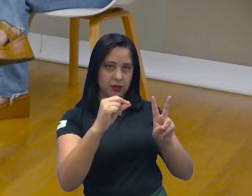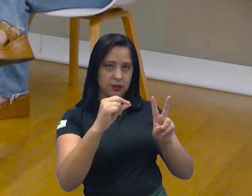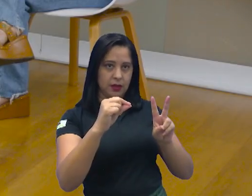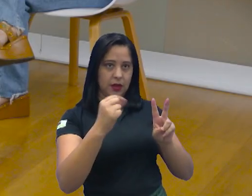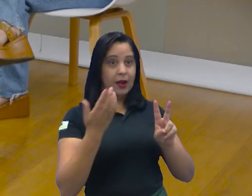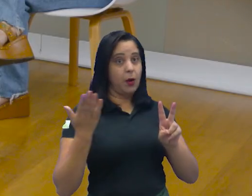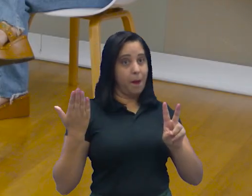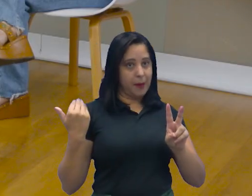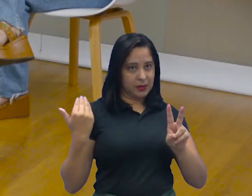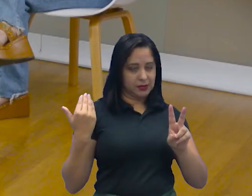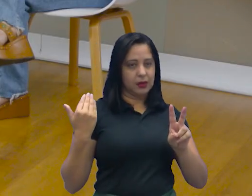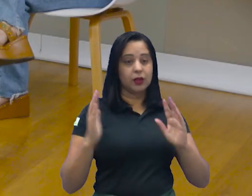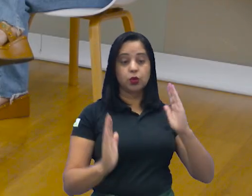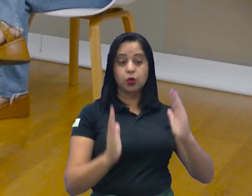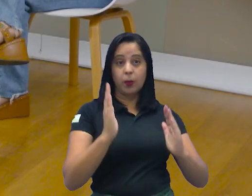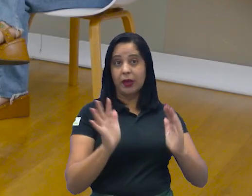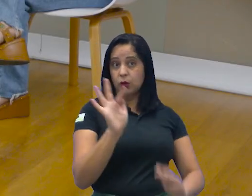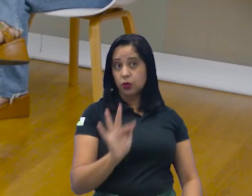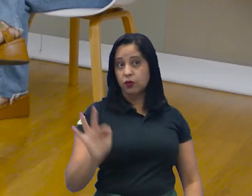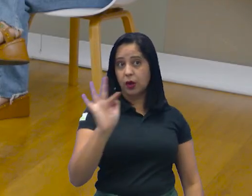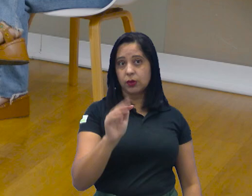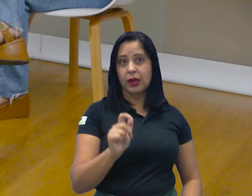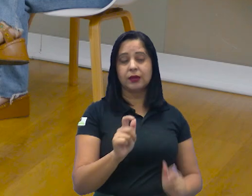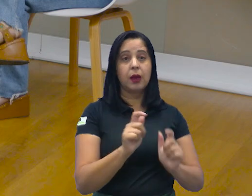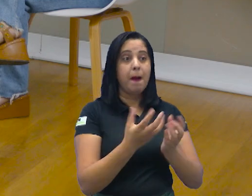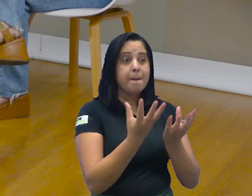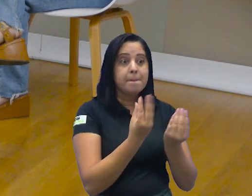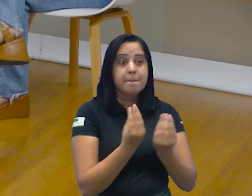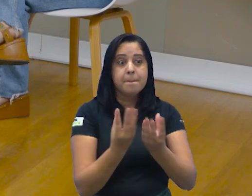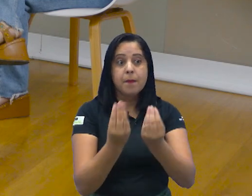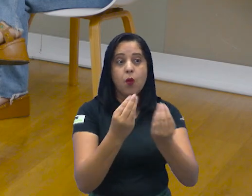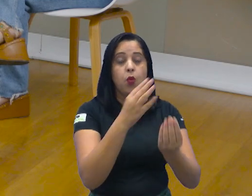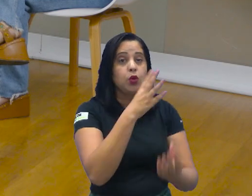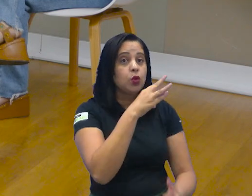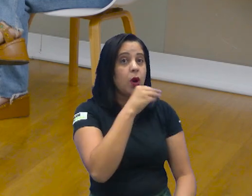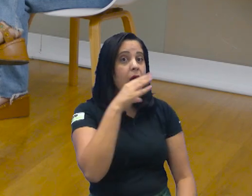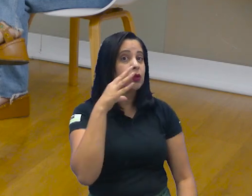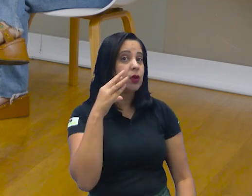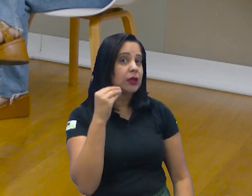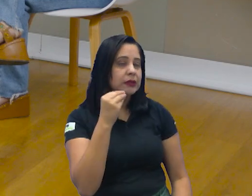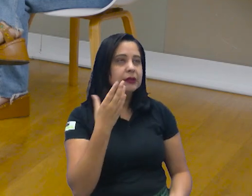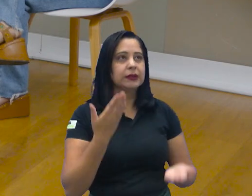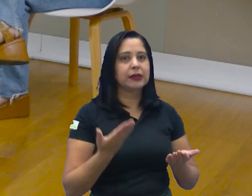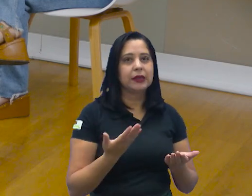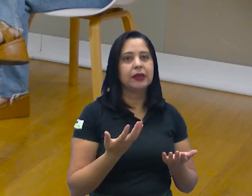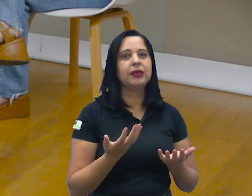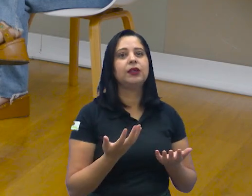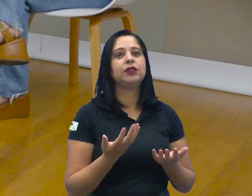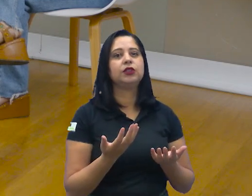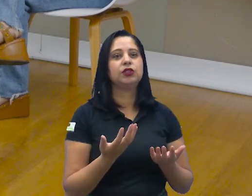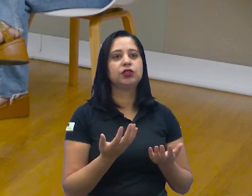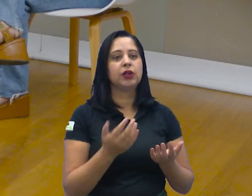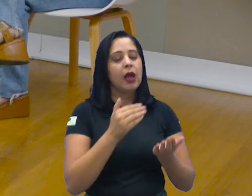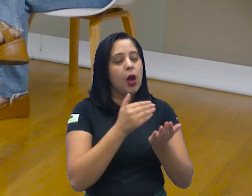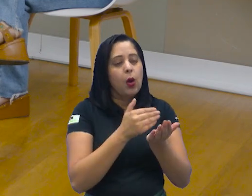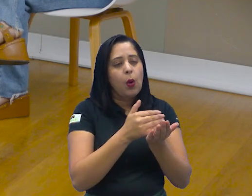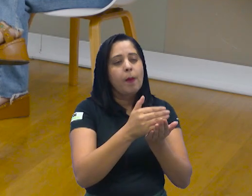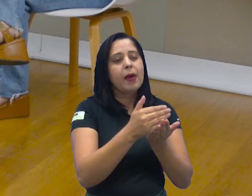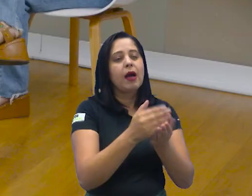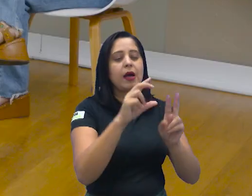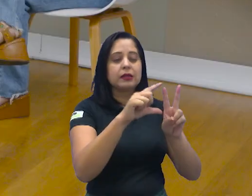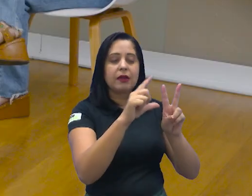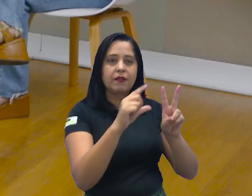da faculdade. E muitos adolescentes, quando eles começam a conversar, ou às vezes por influência de algum amigo, porque acha